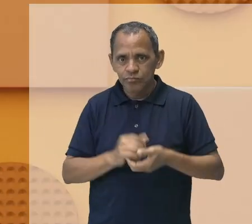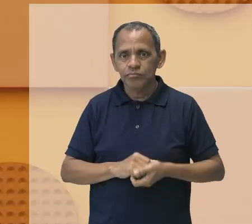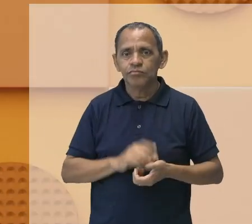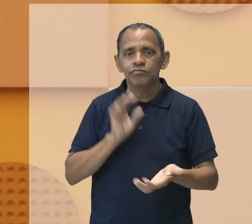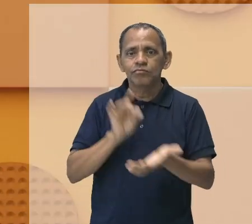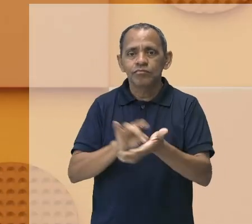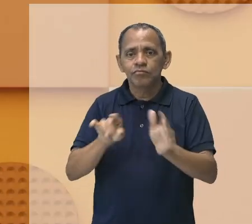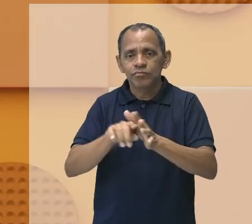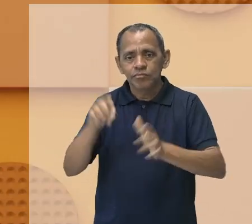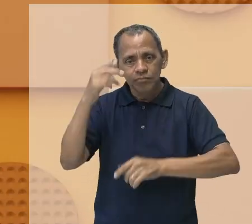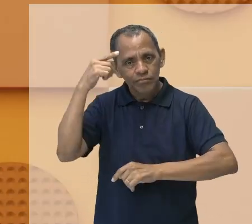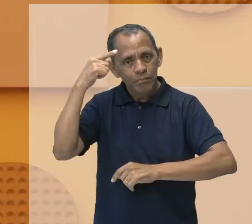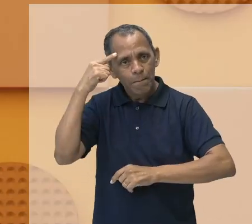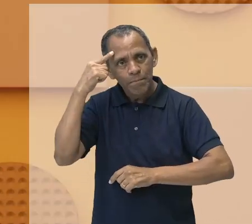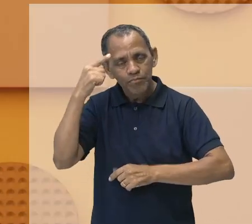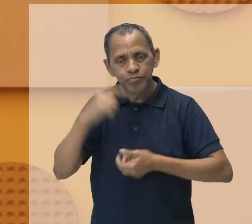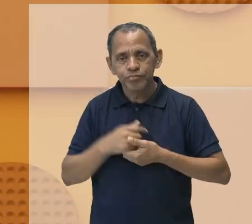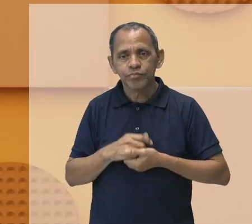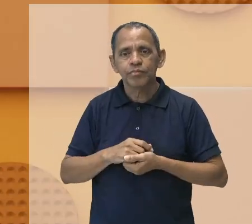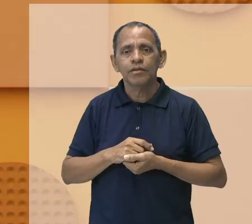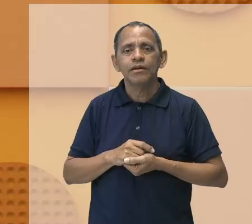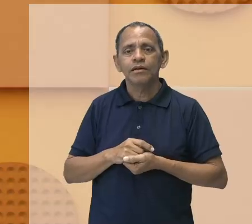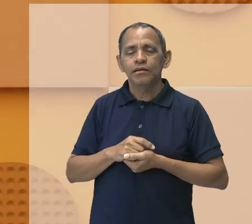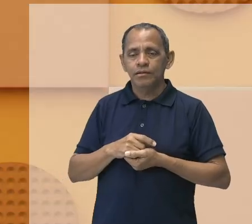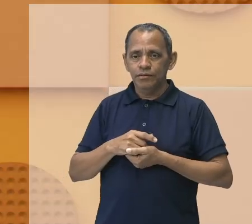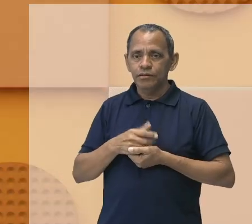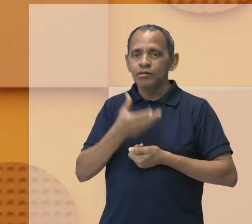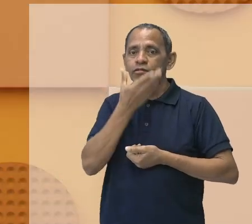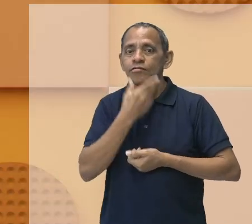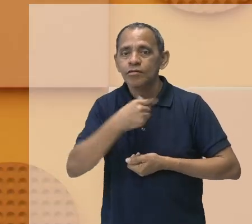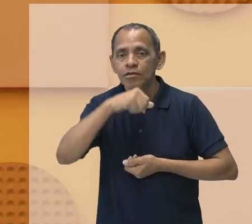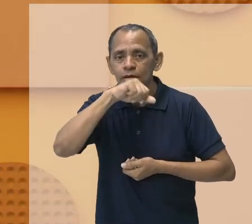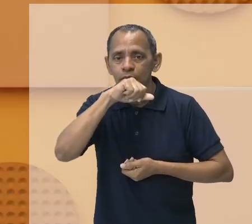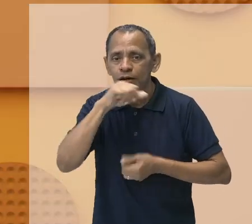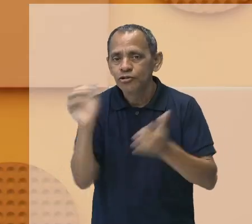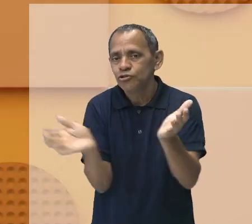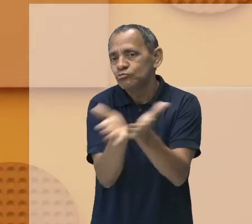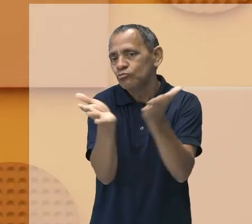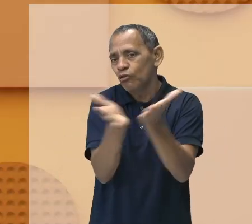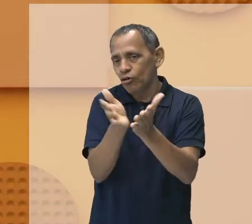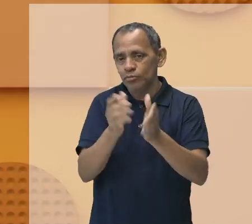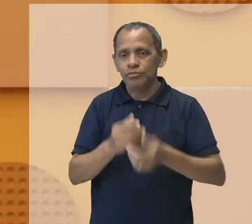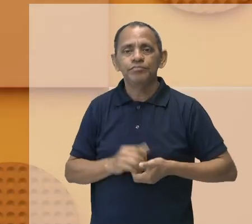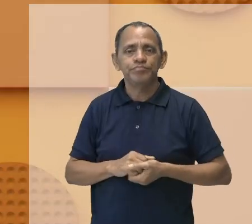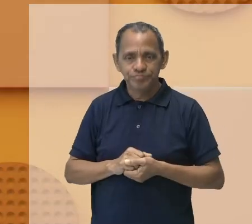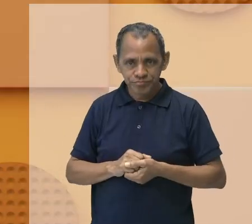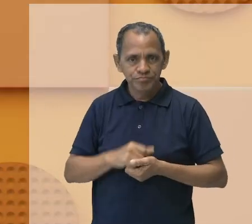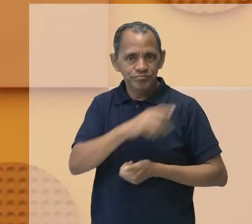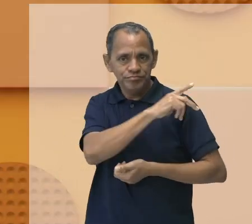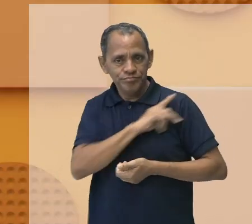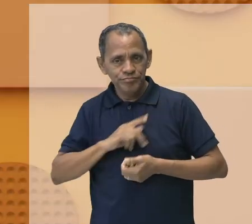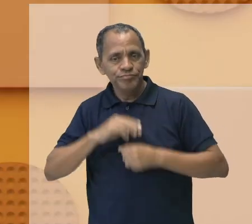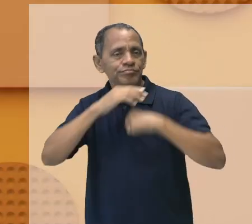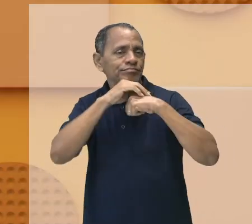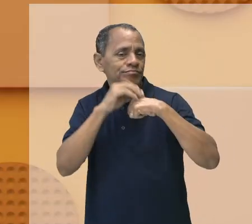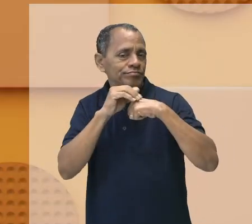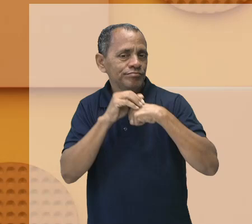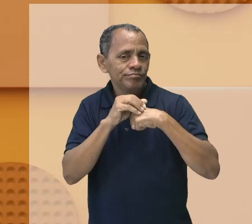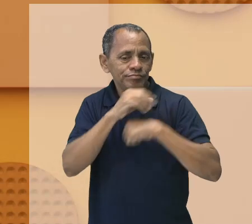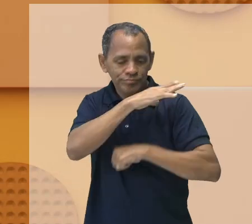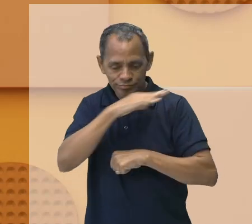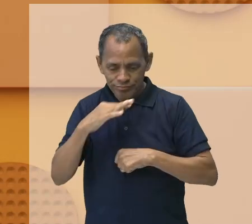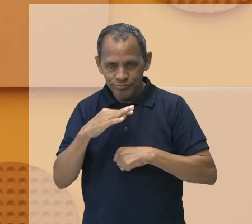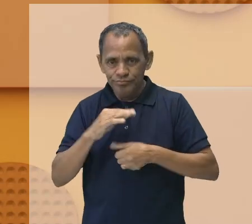gente pensa no pai dos pobres, o bom velhinho, aquele presidente que estava sempre fazendo carinho em alguma criança